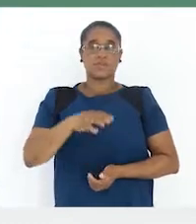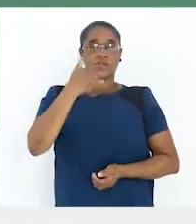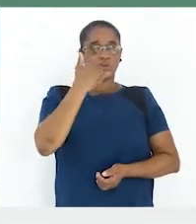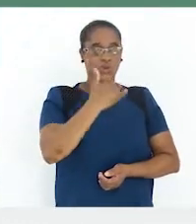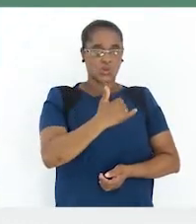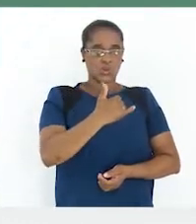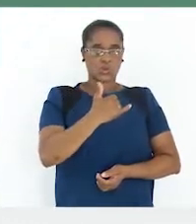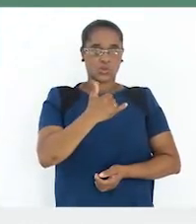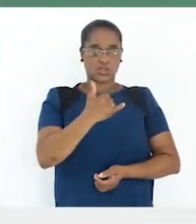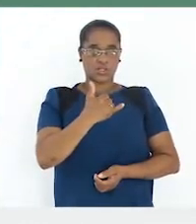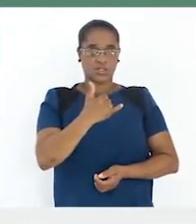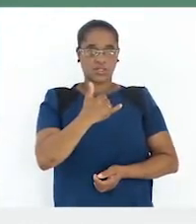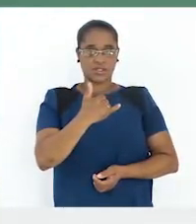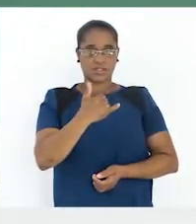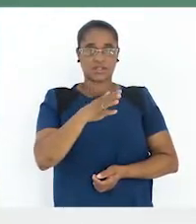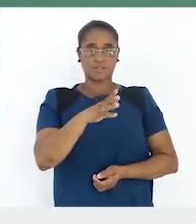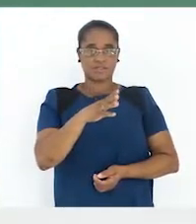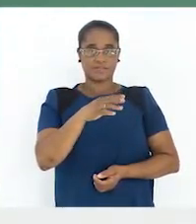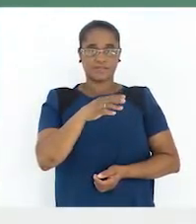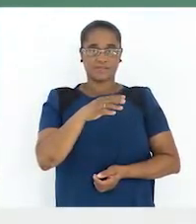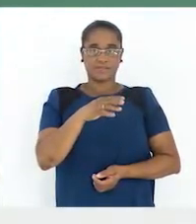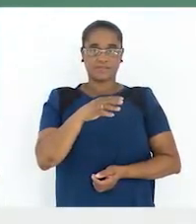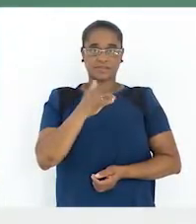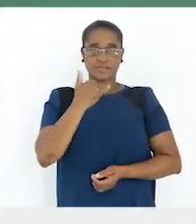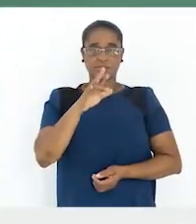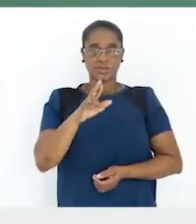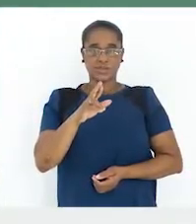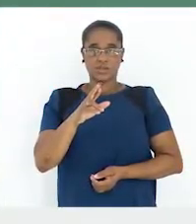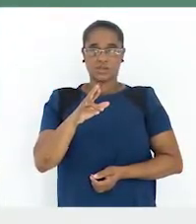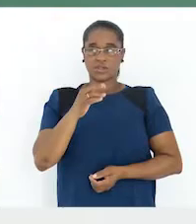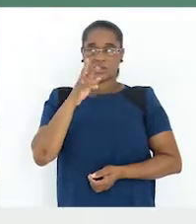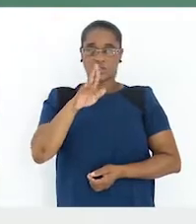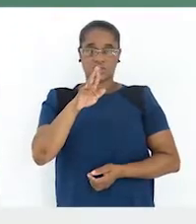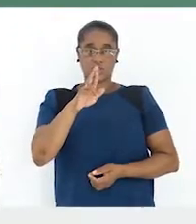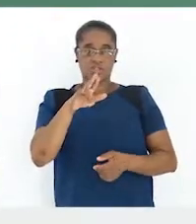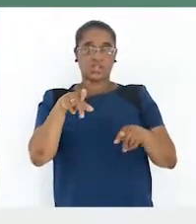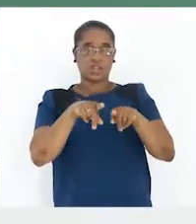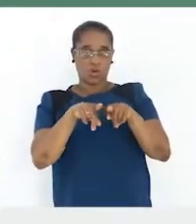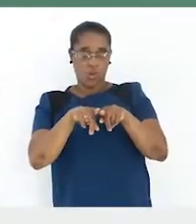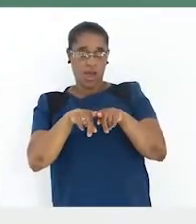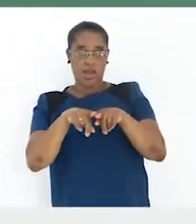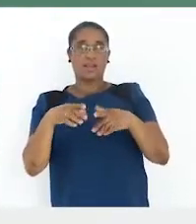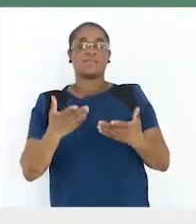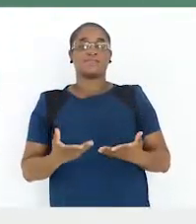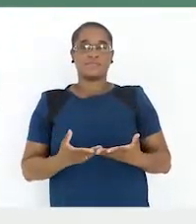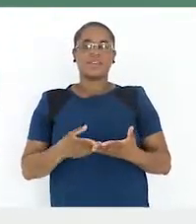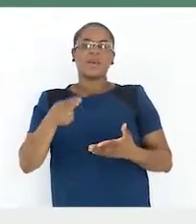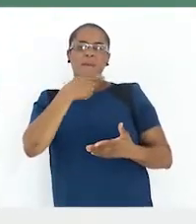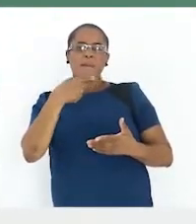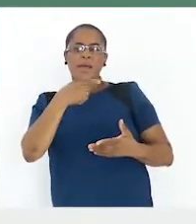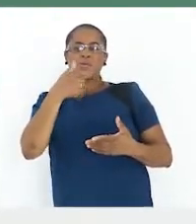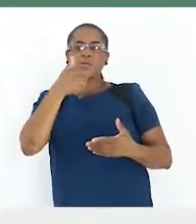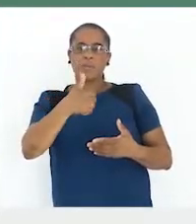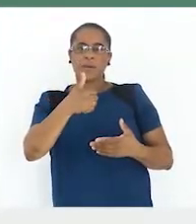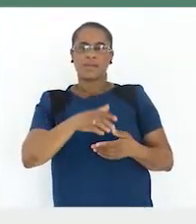2. Eu tenho x é igual a menos b. Aqui chama